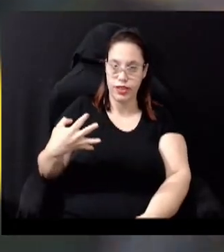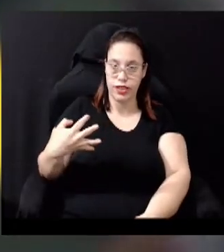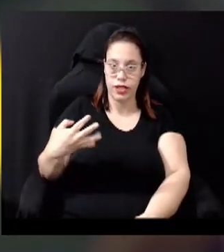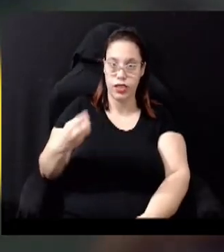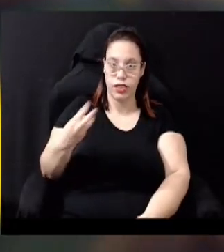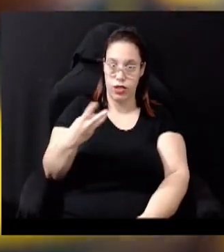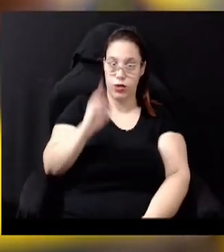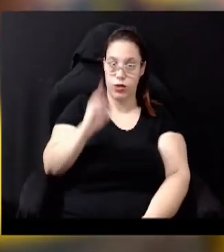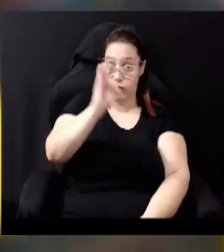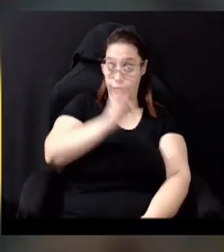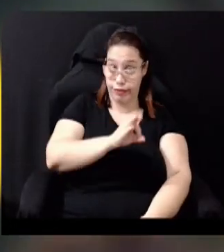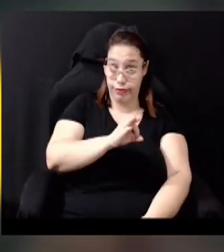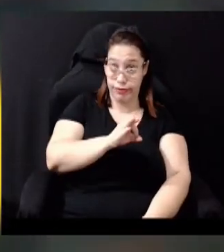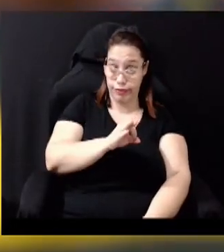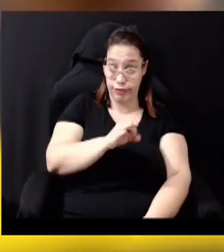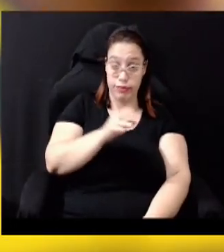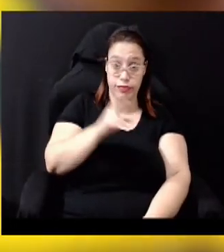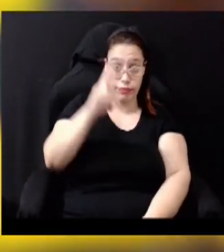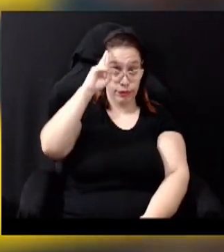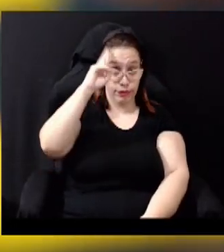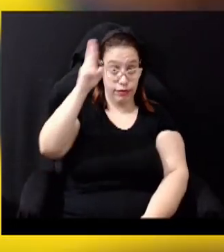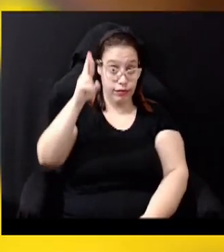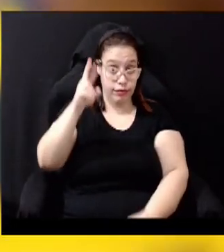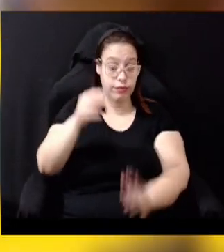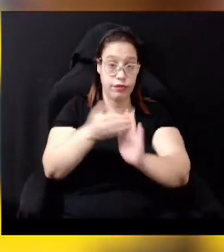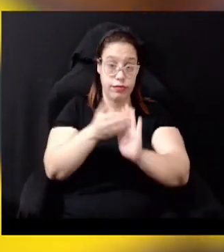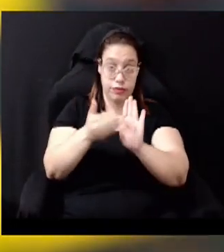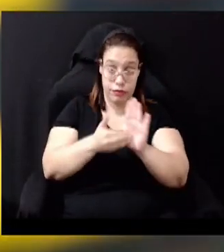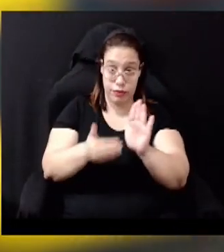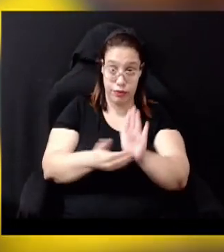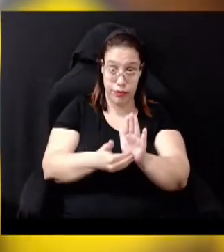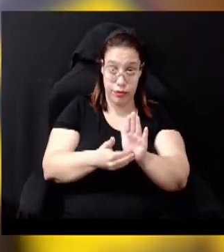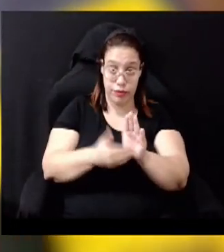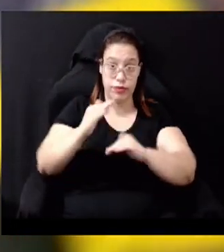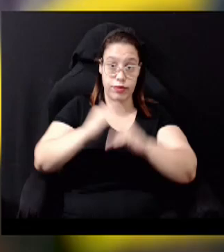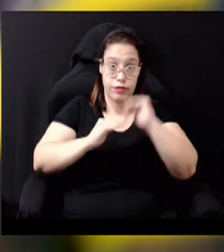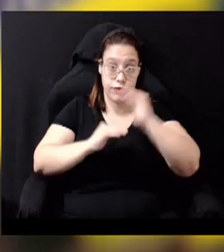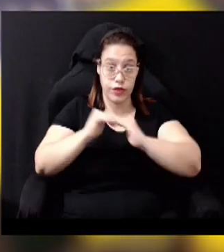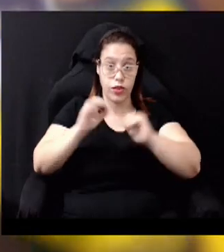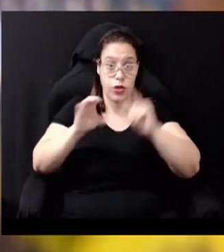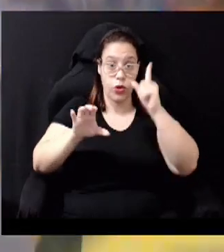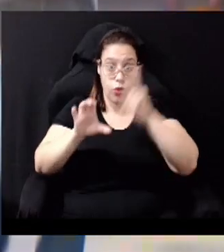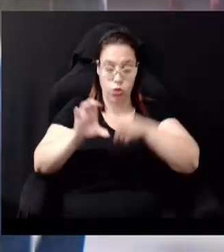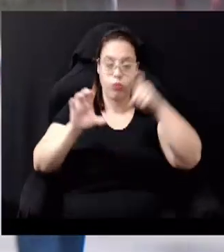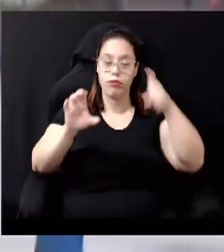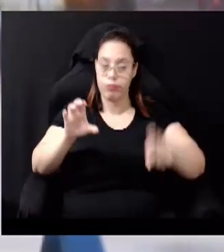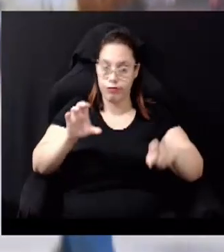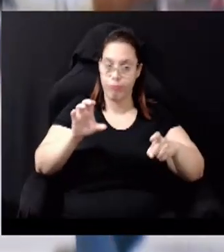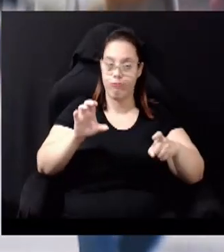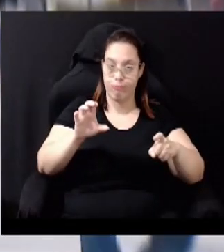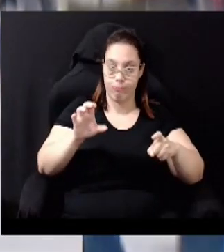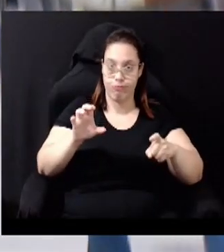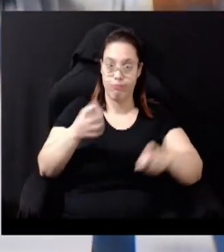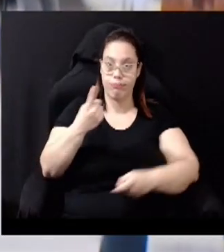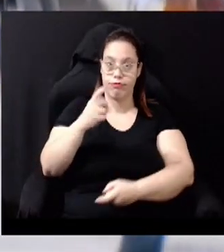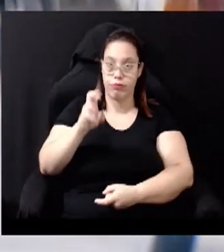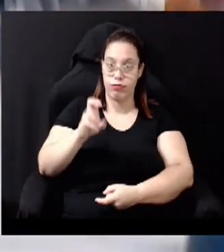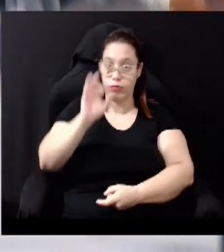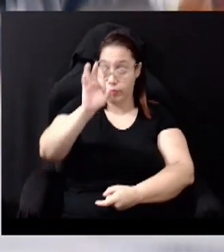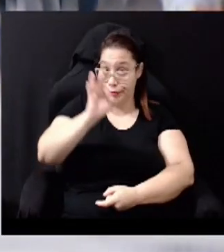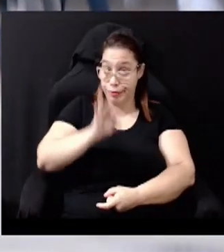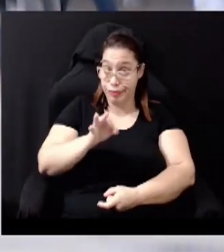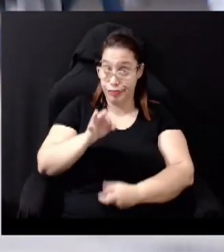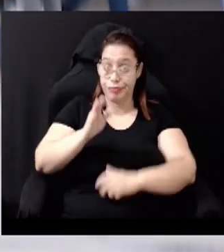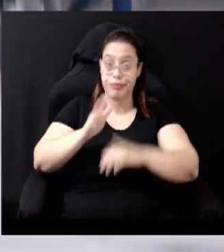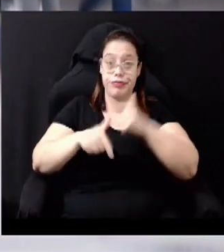dos titulares dos benefícios atuaram como autônomos, enquanto 15% trabalharam